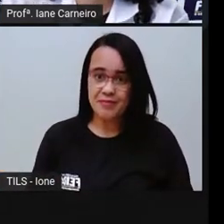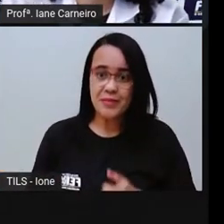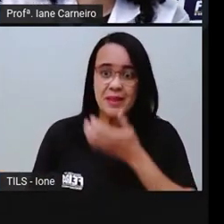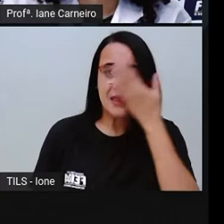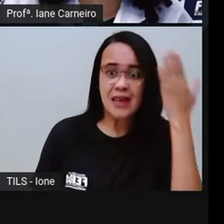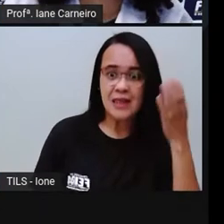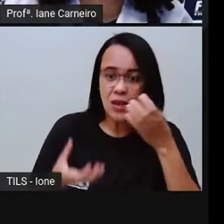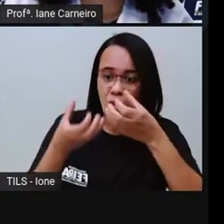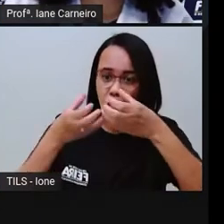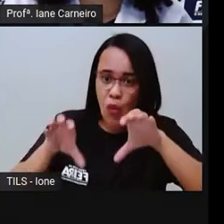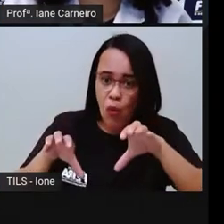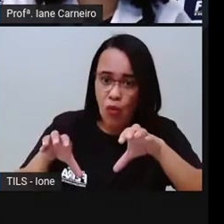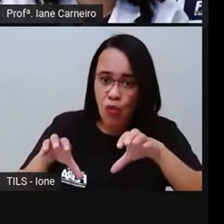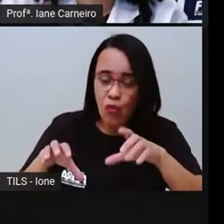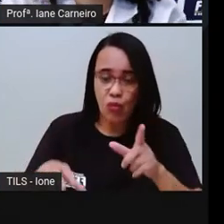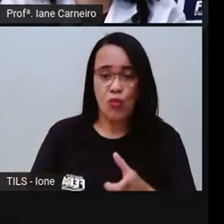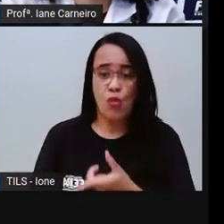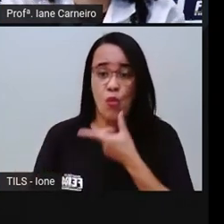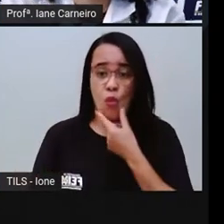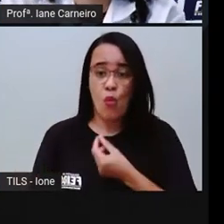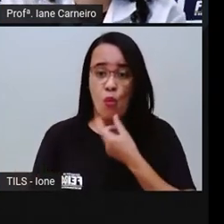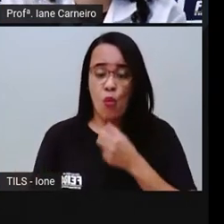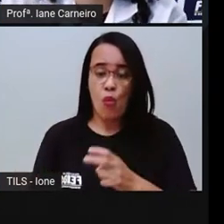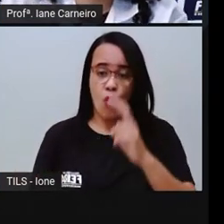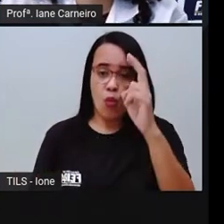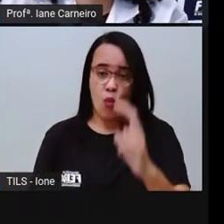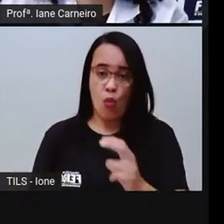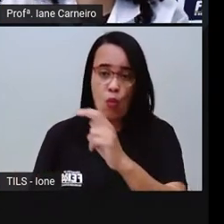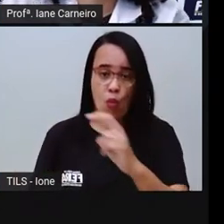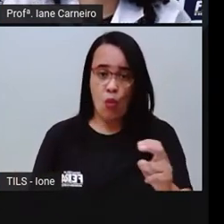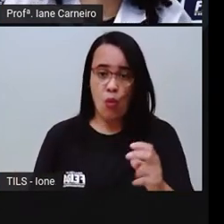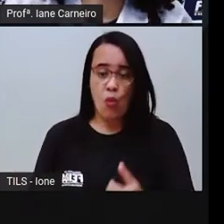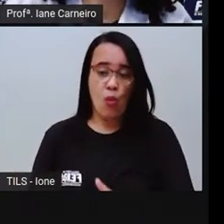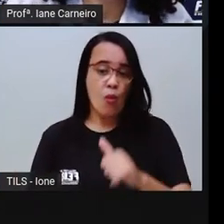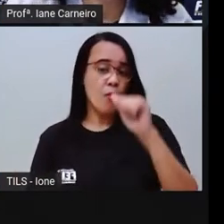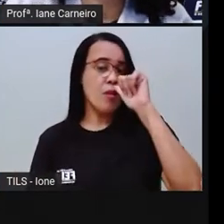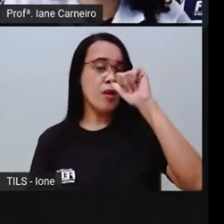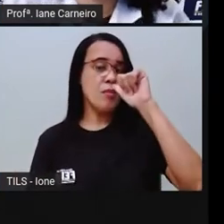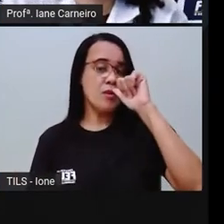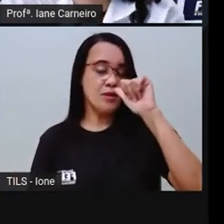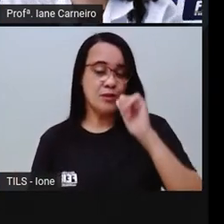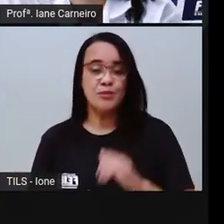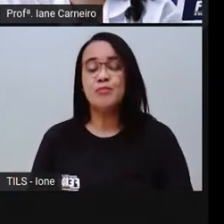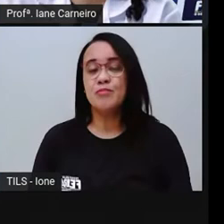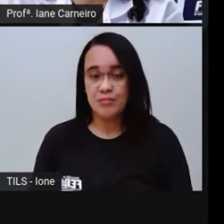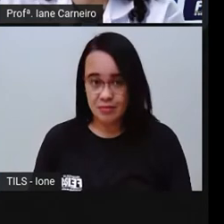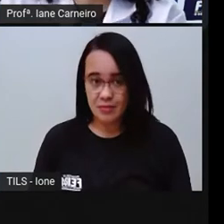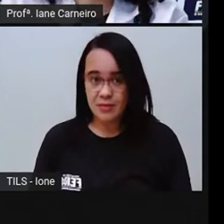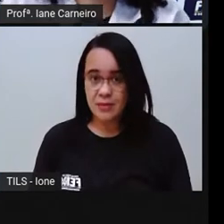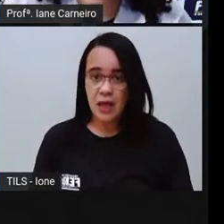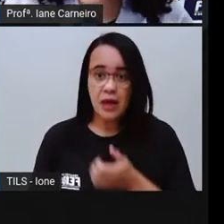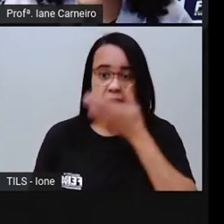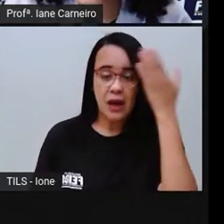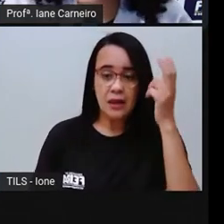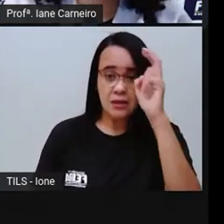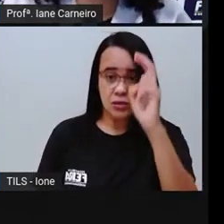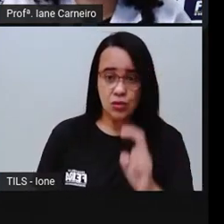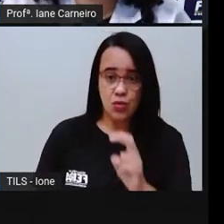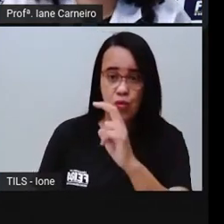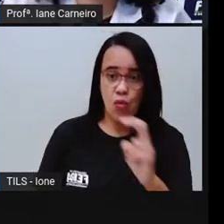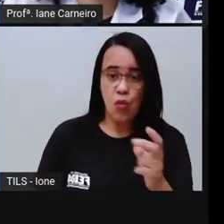E cadê o ovo O Frade bebeu Cadê o